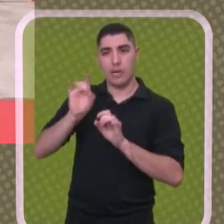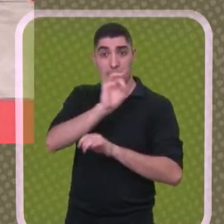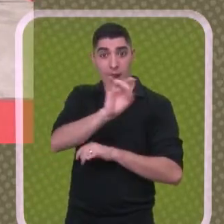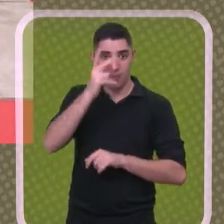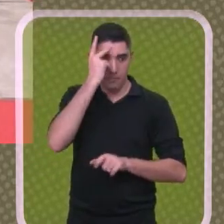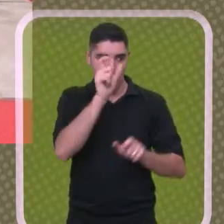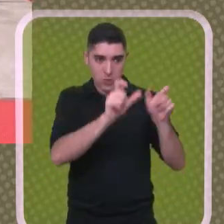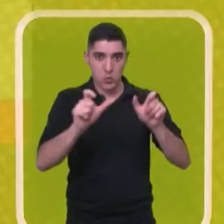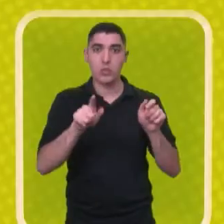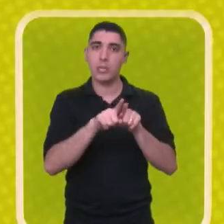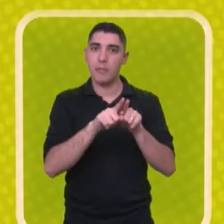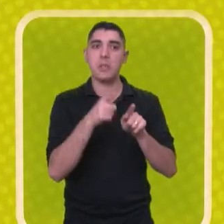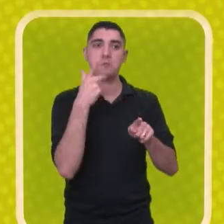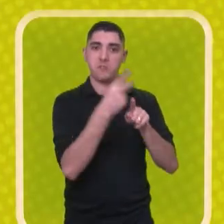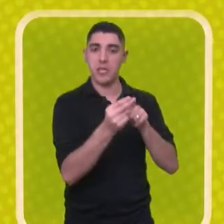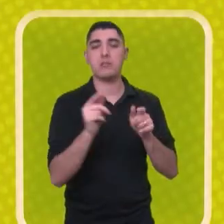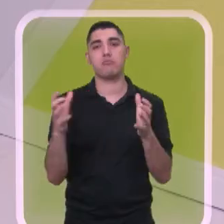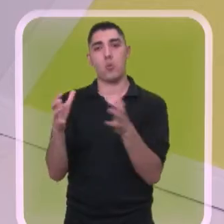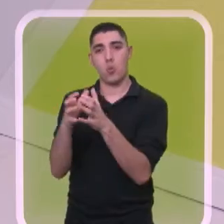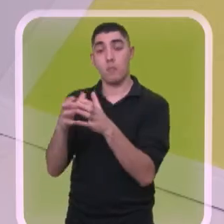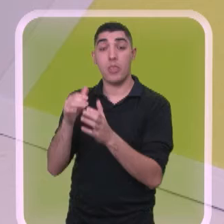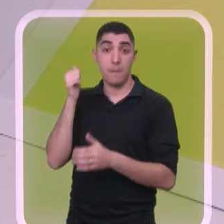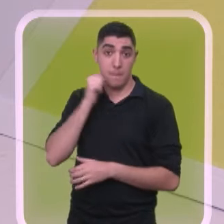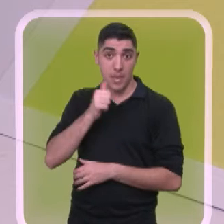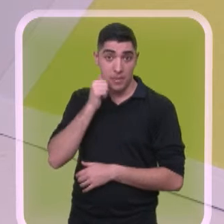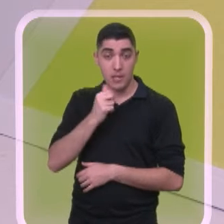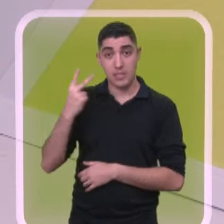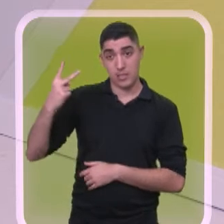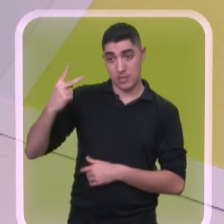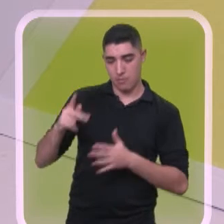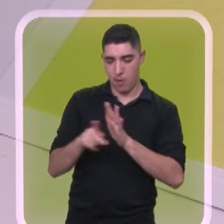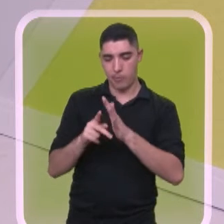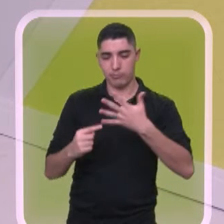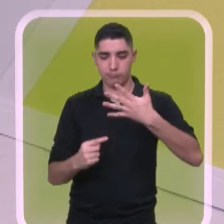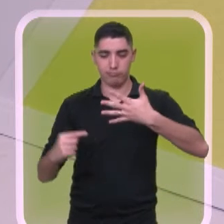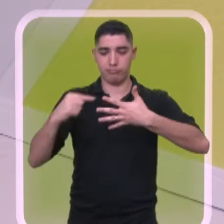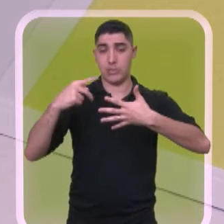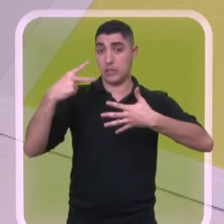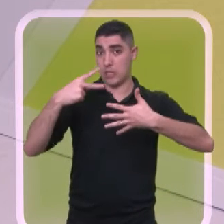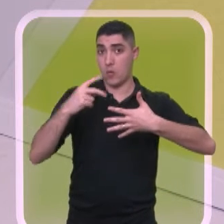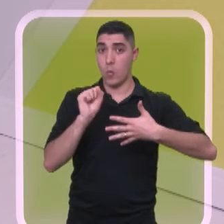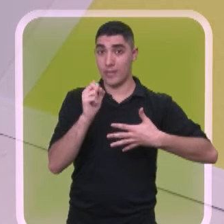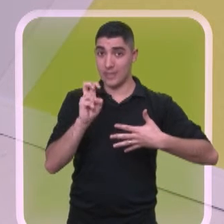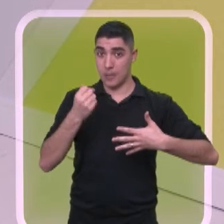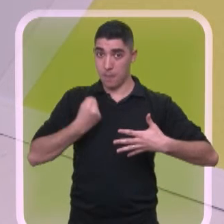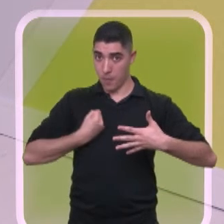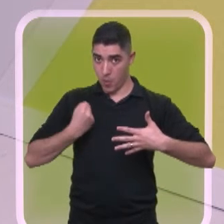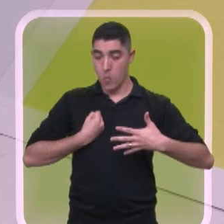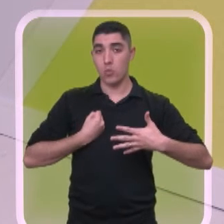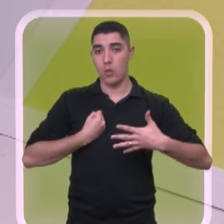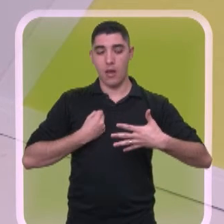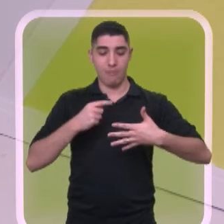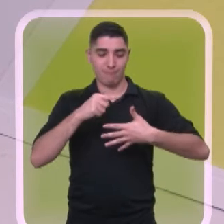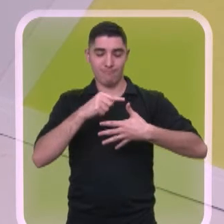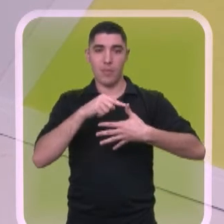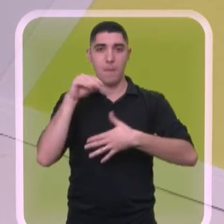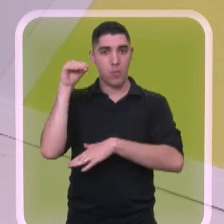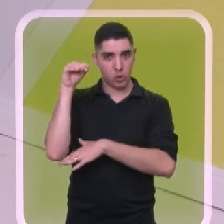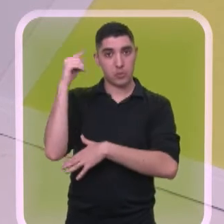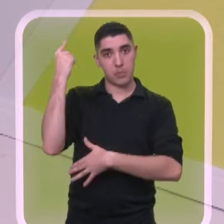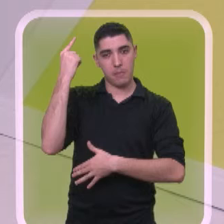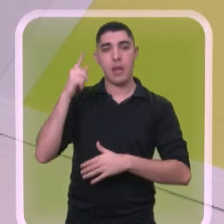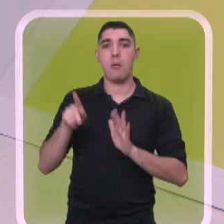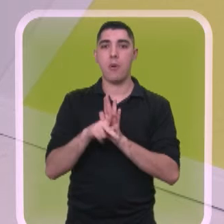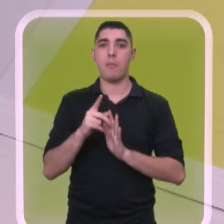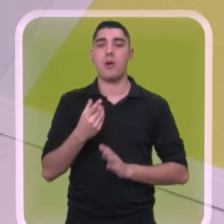por equipe. O feminino terminou em segundo lugar com 85 pontos e meio, atrás de Mogi, somando uma medalha de